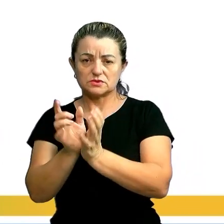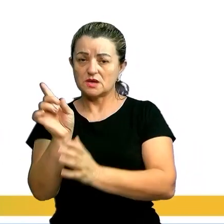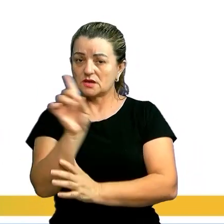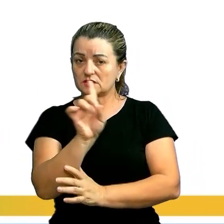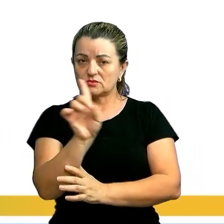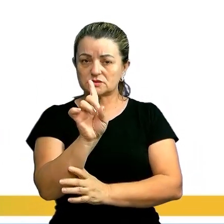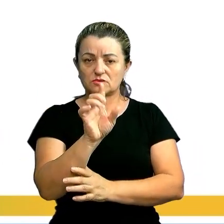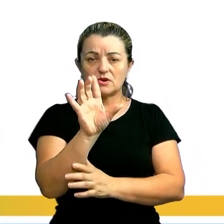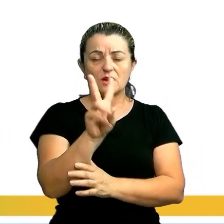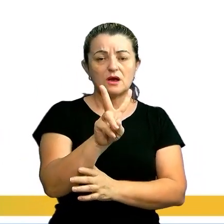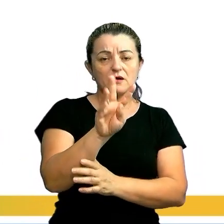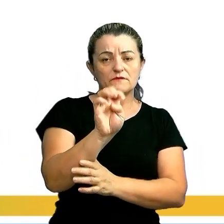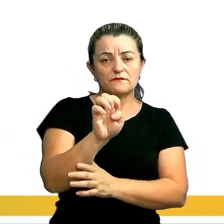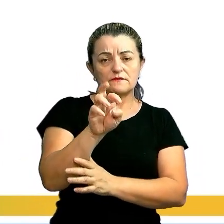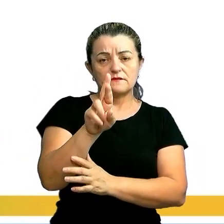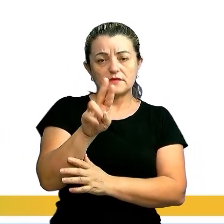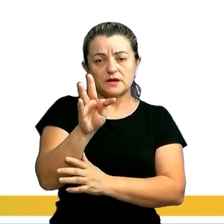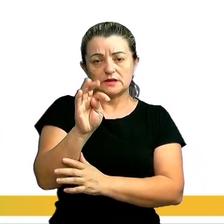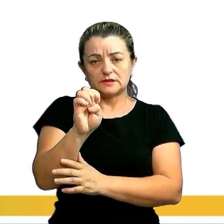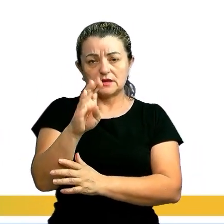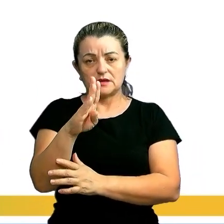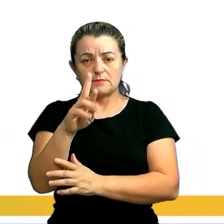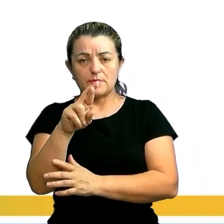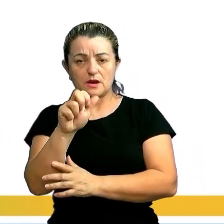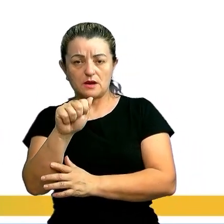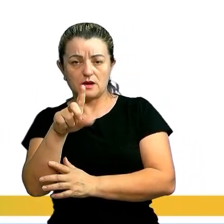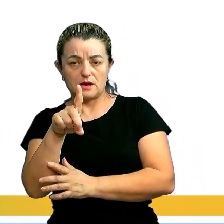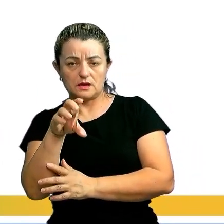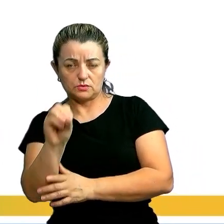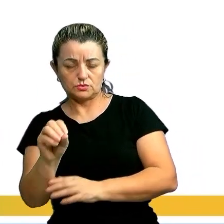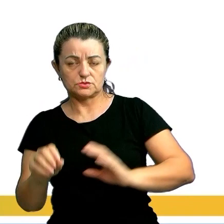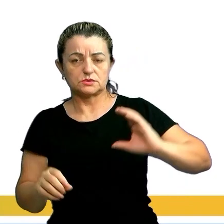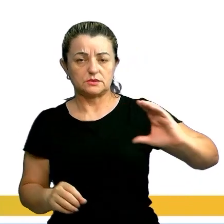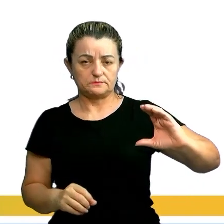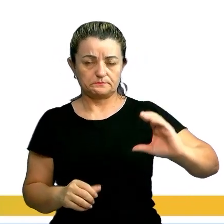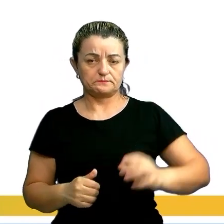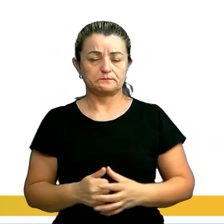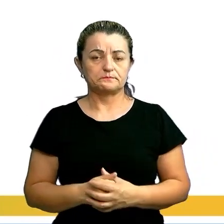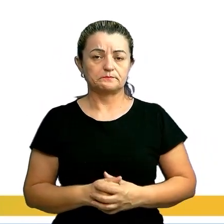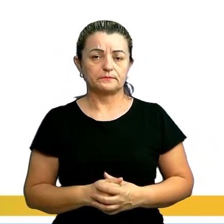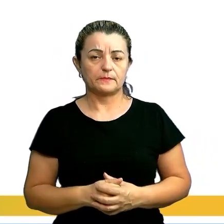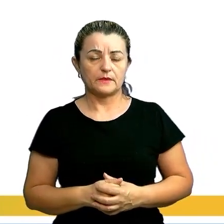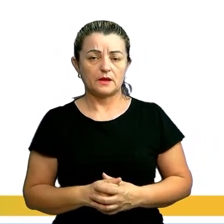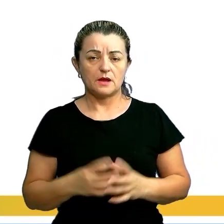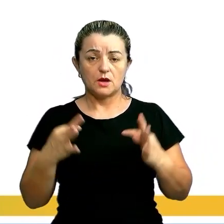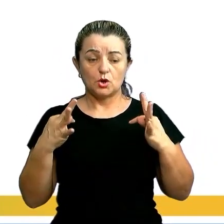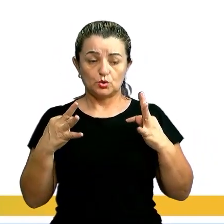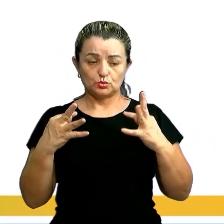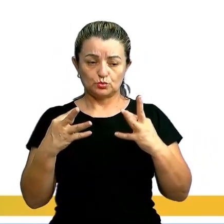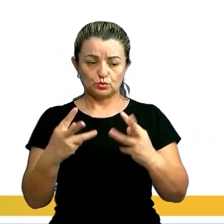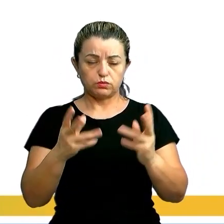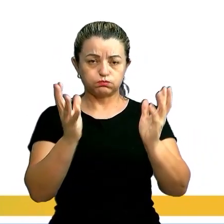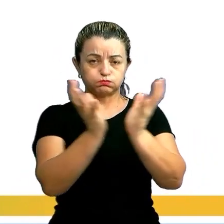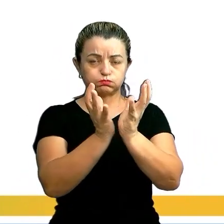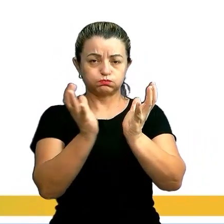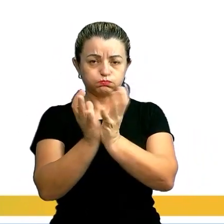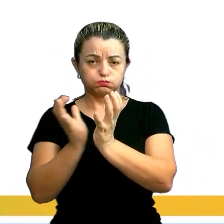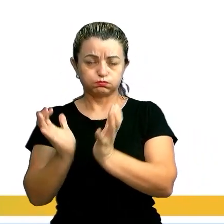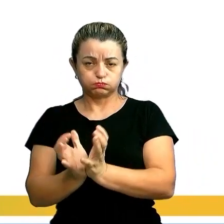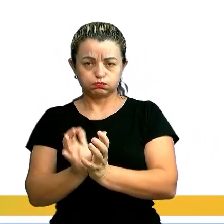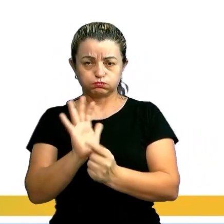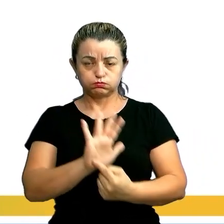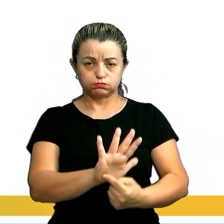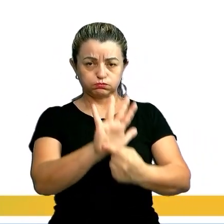vertebrados. Então, letra B, esquece também. Letra C. Todos os grupos